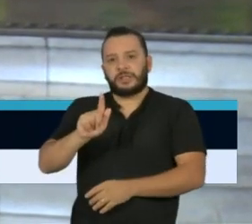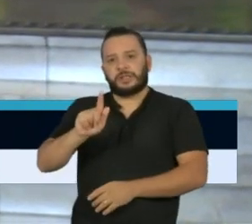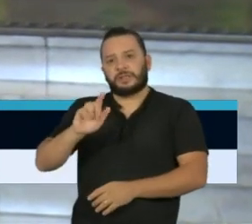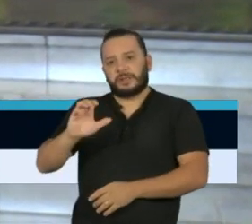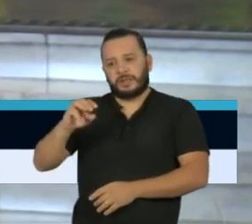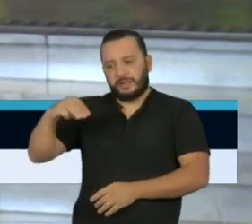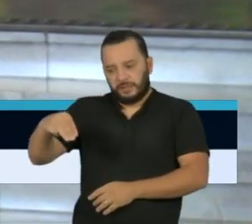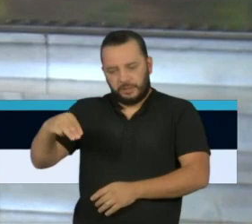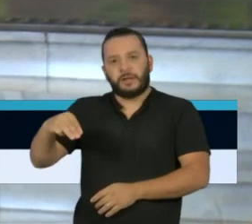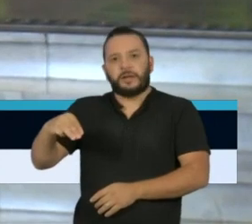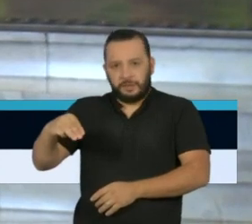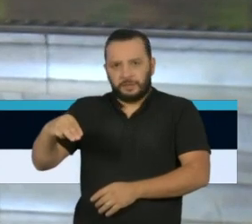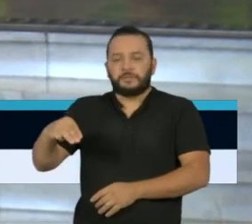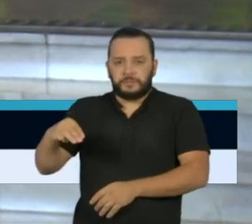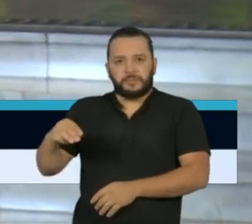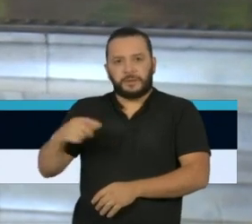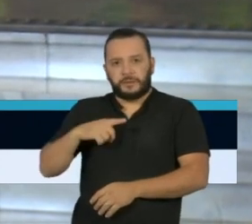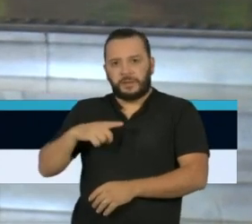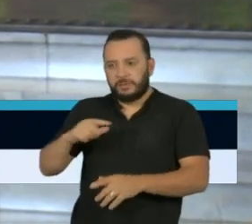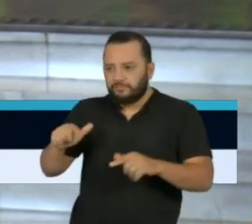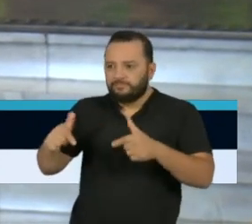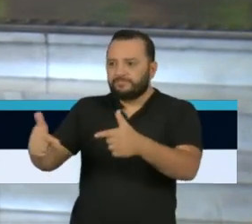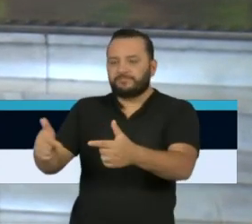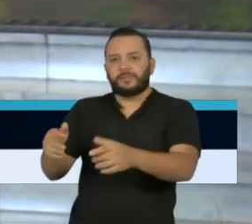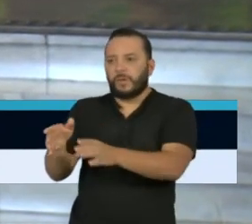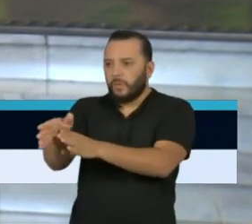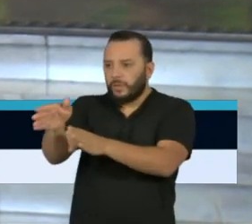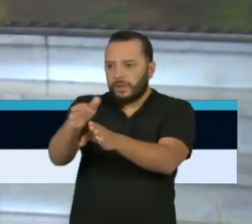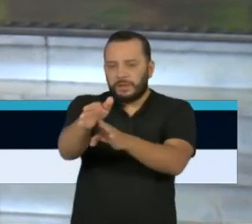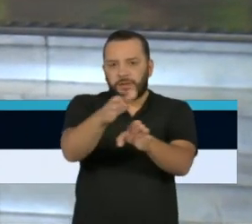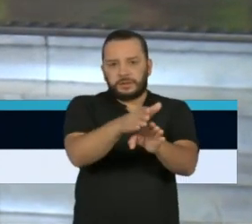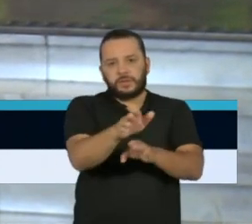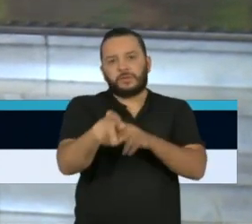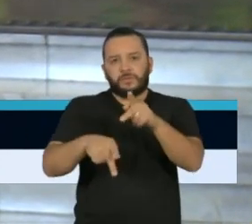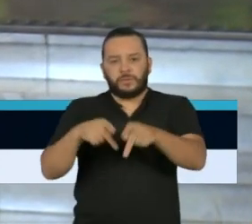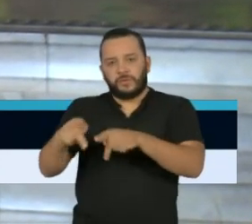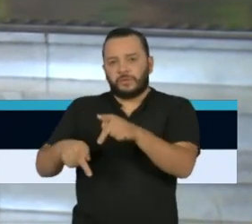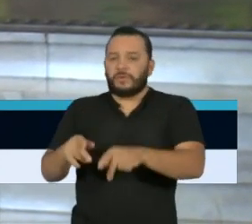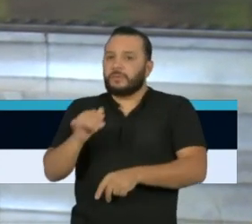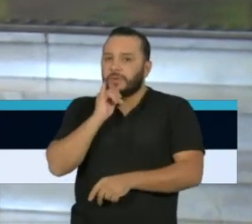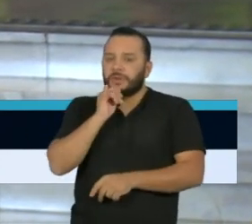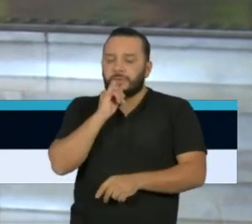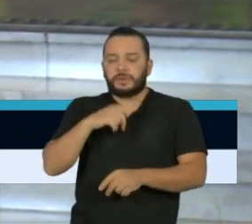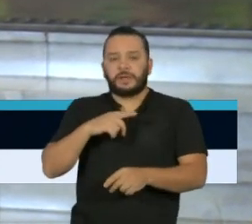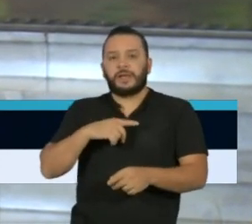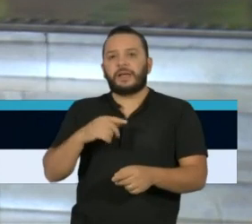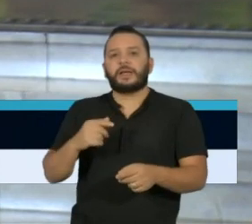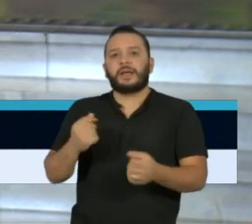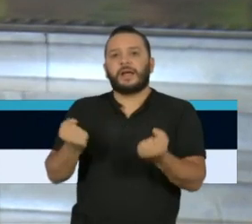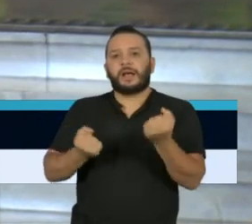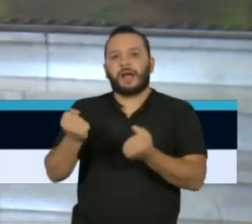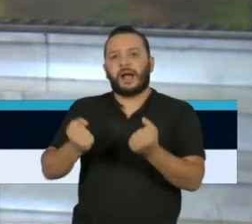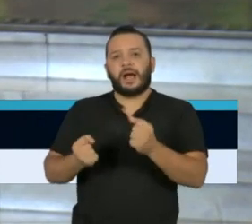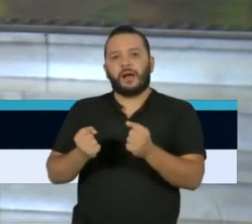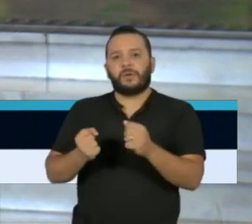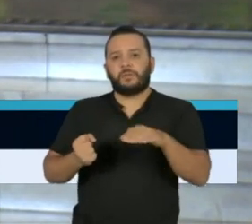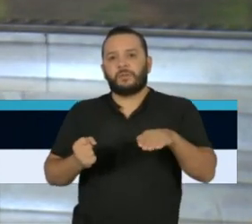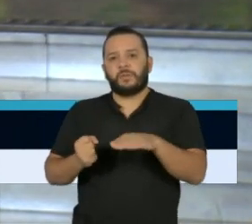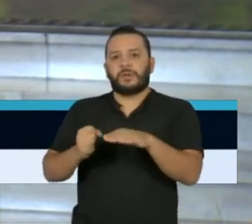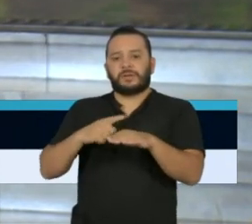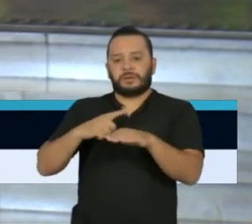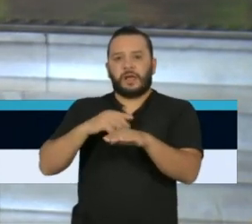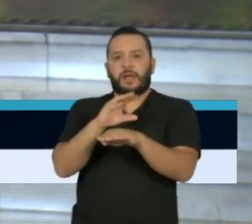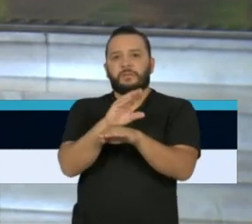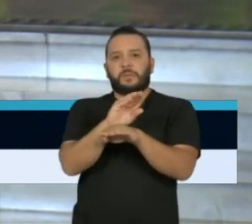outras áreas das prefeituras para orientação à população. Por exemplo, carros de som, cidades menores, tem funcionado muito